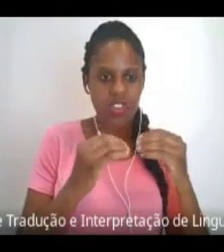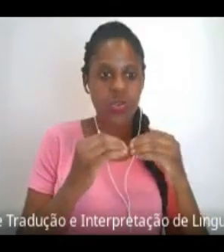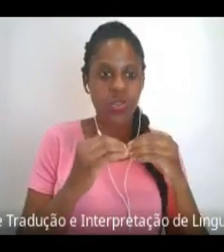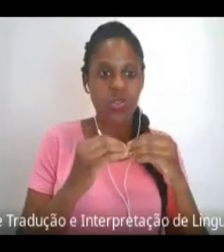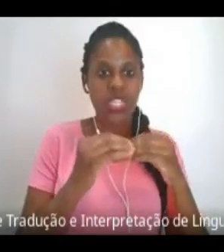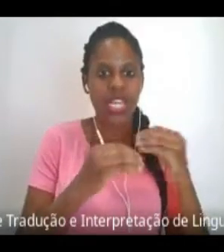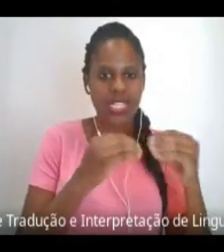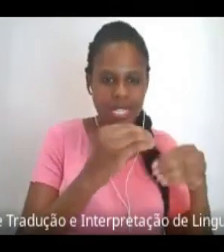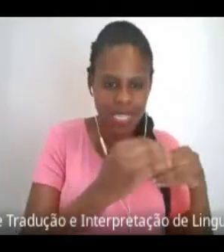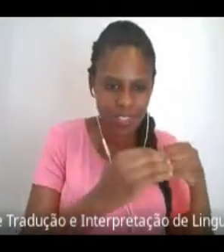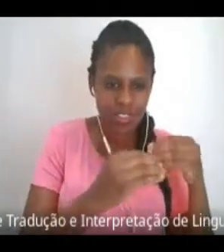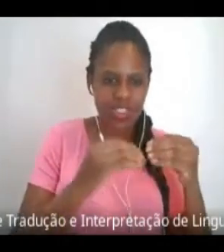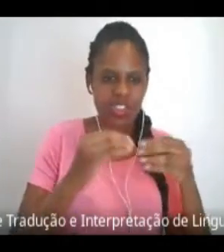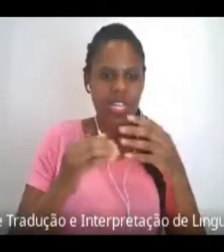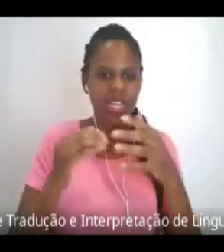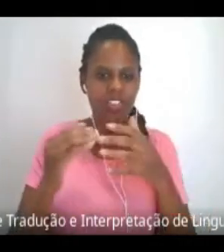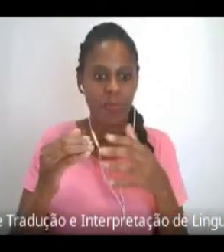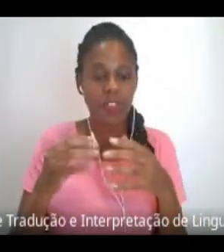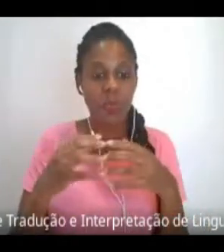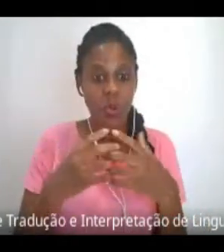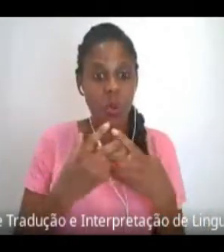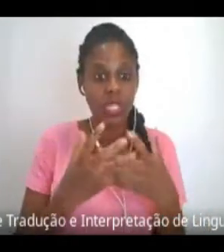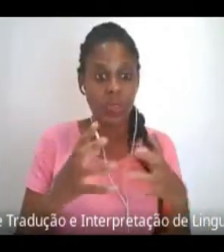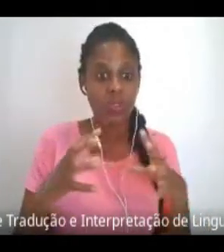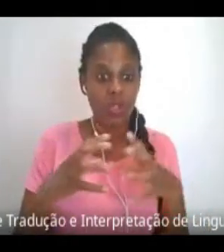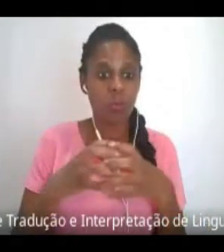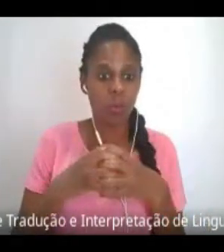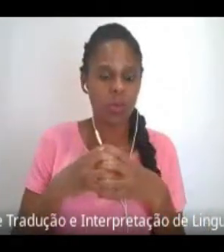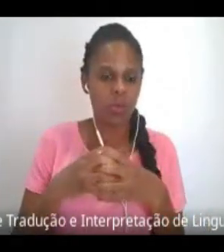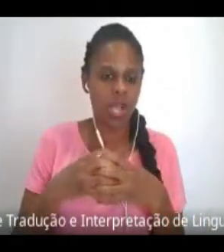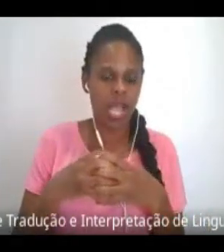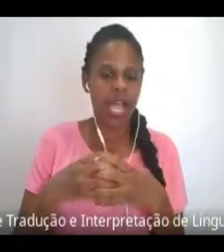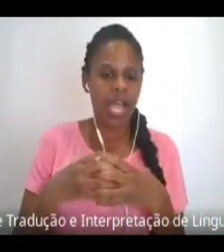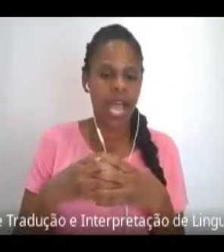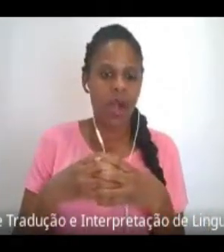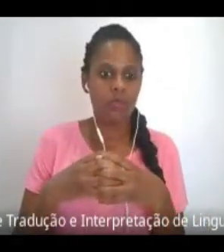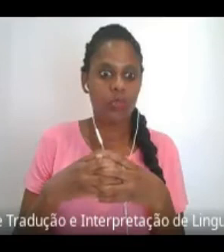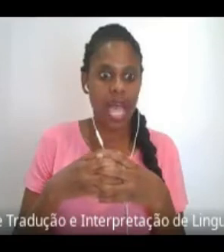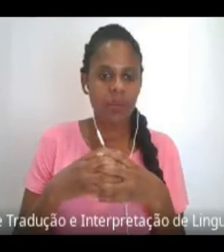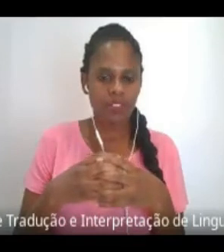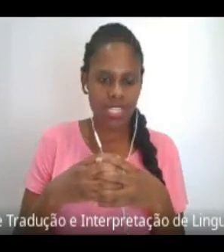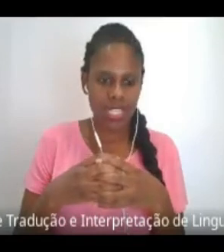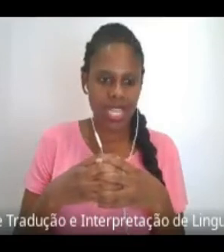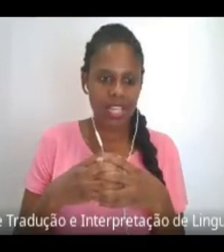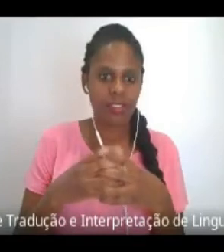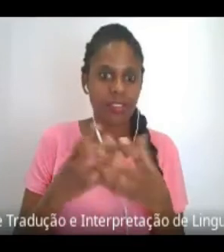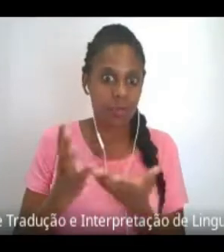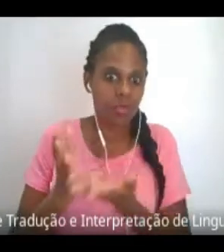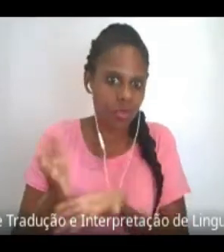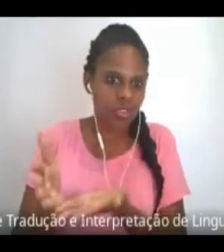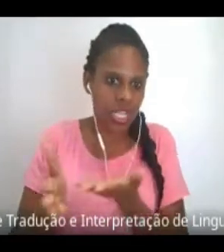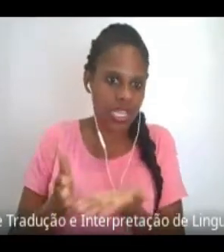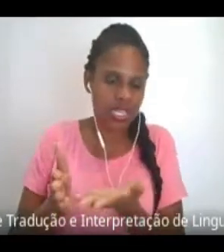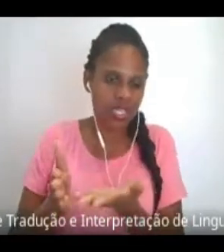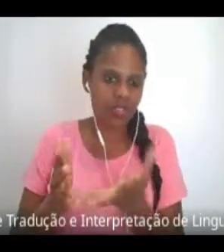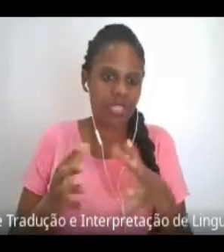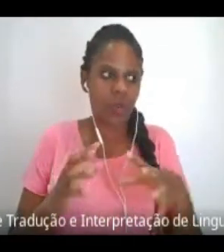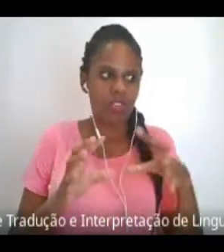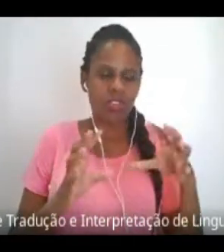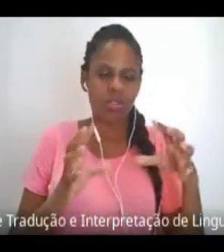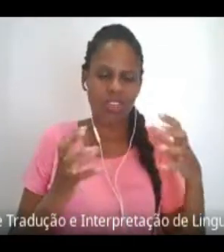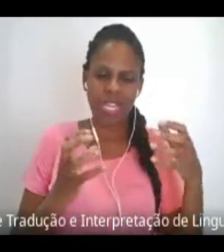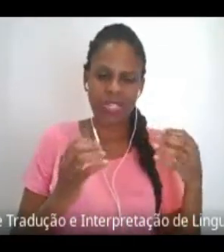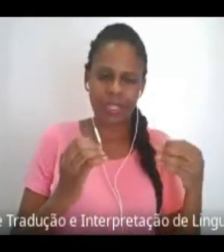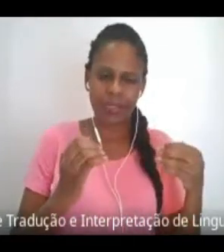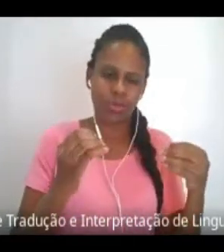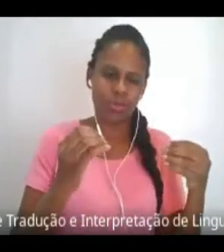nessas questões de surdos sinalizantes e janela de Libras por conta que o nosso público alvo na universidade são surdos sinalizantes. Então,